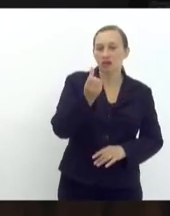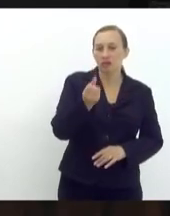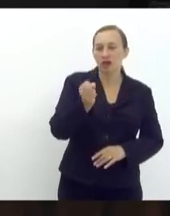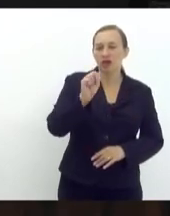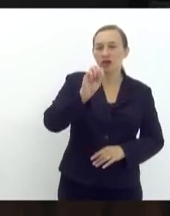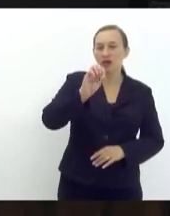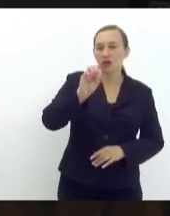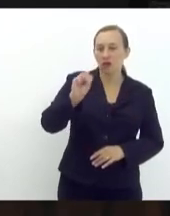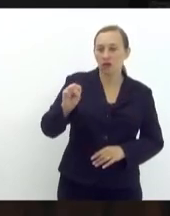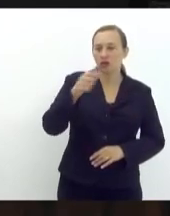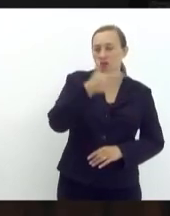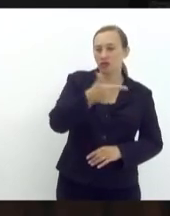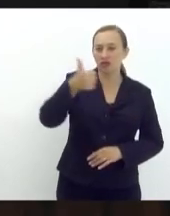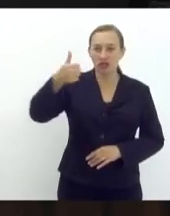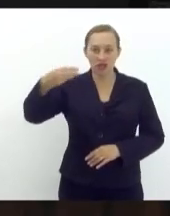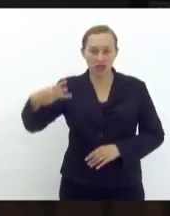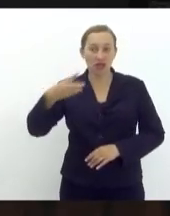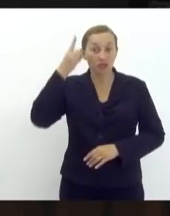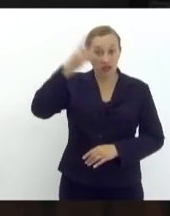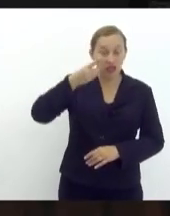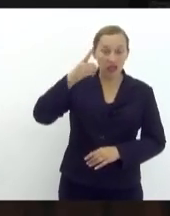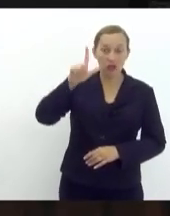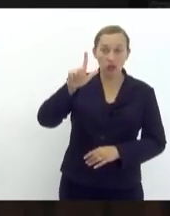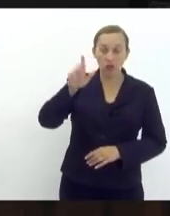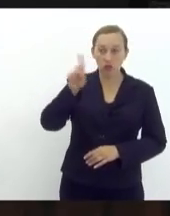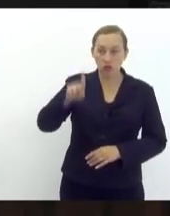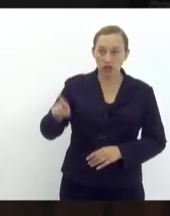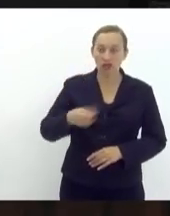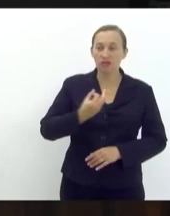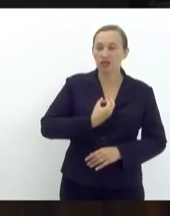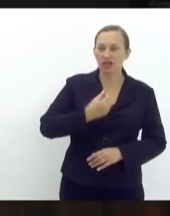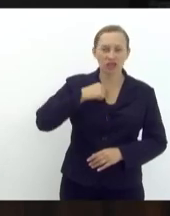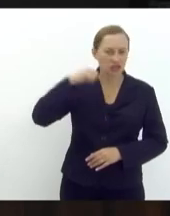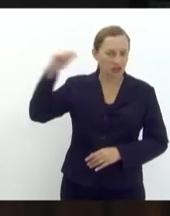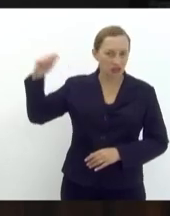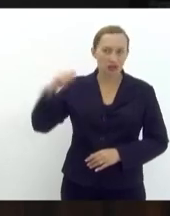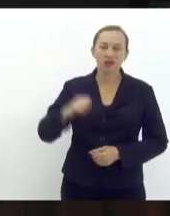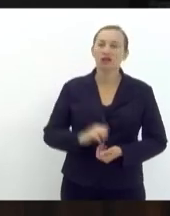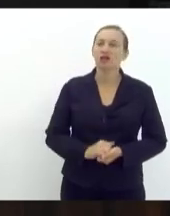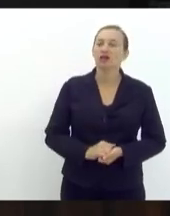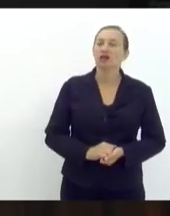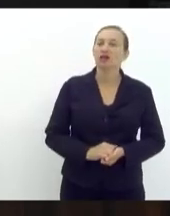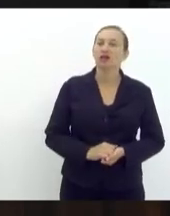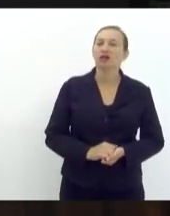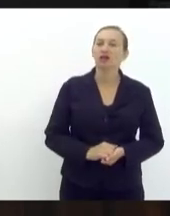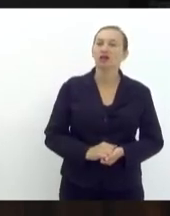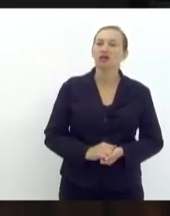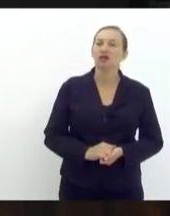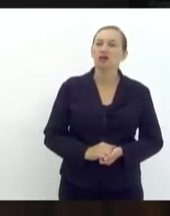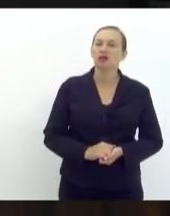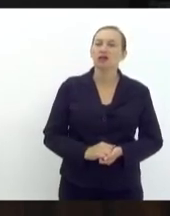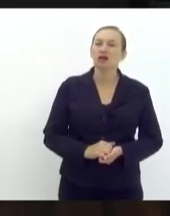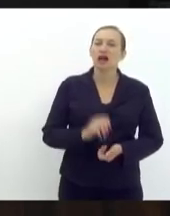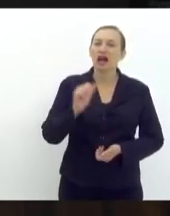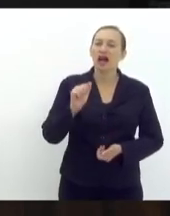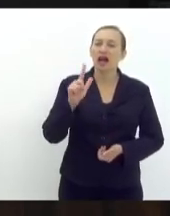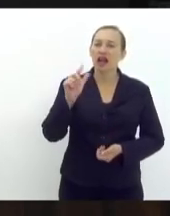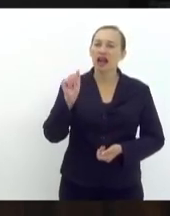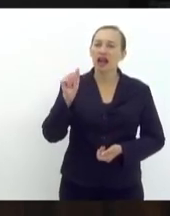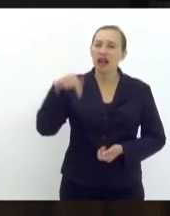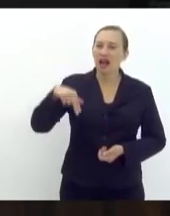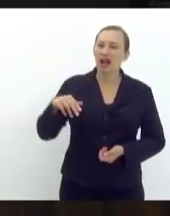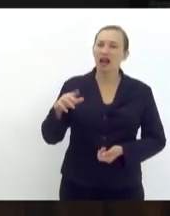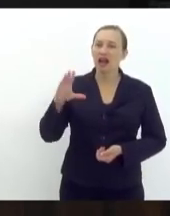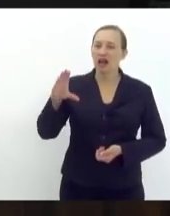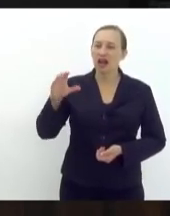Deputado Luiz Cláudio Ribeiro que consegue a medalha Tiradentes E o respectivo diploma excelentíssimo senhor Alan Campos da Costa